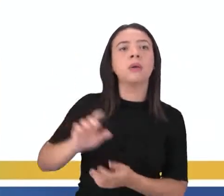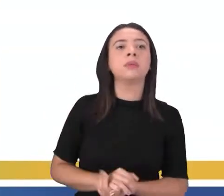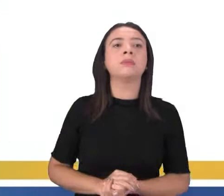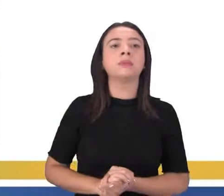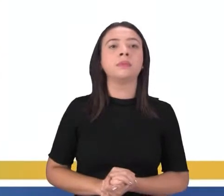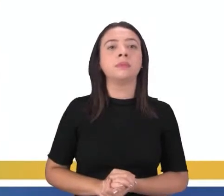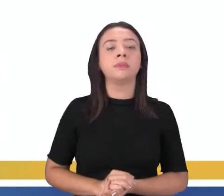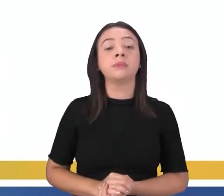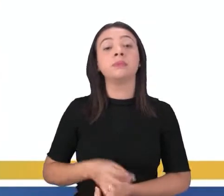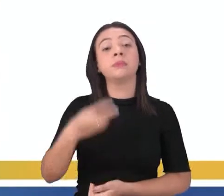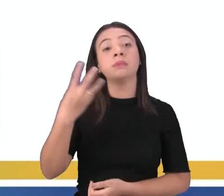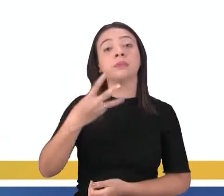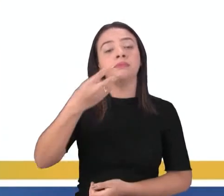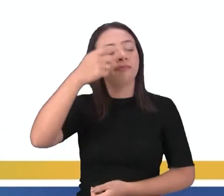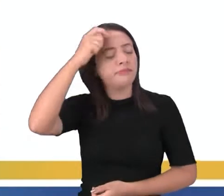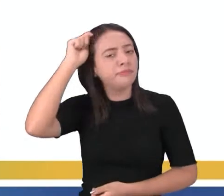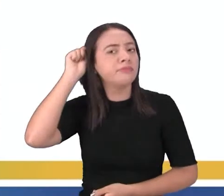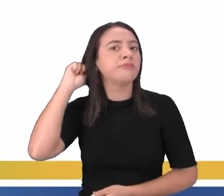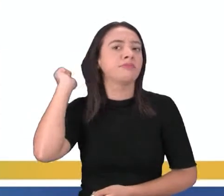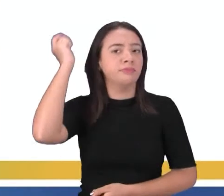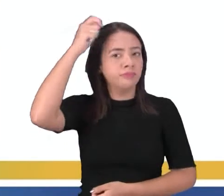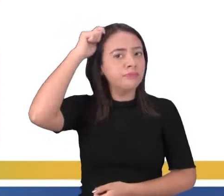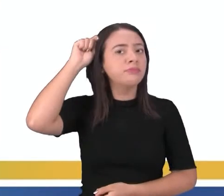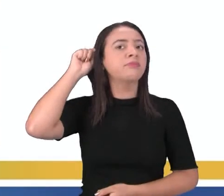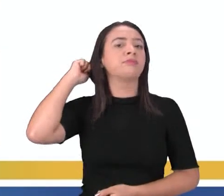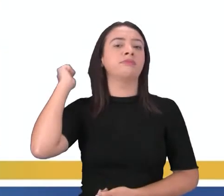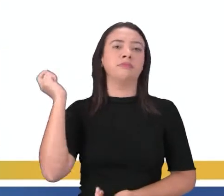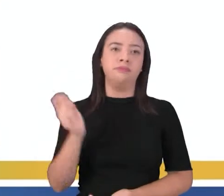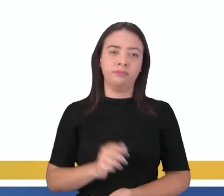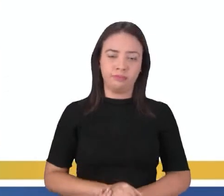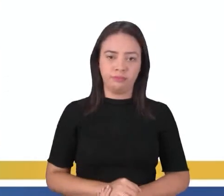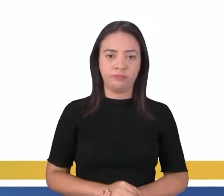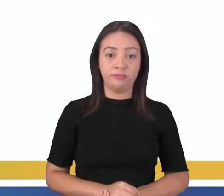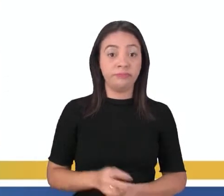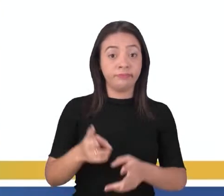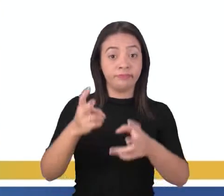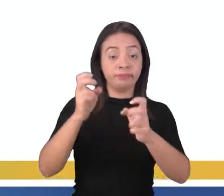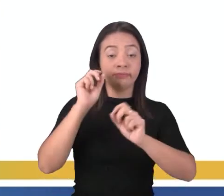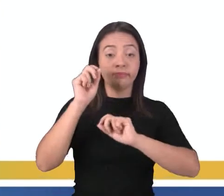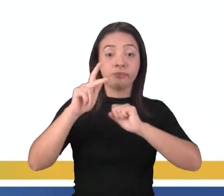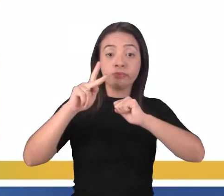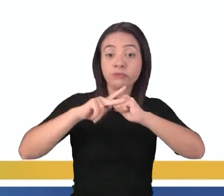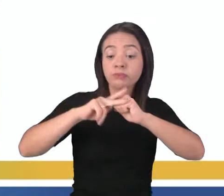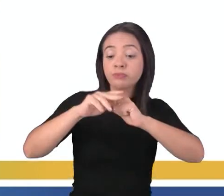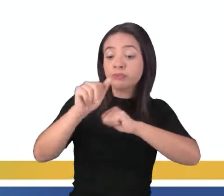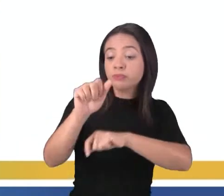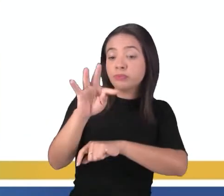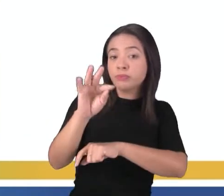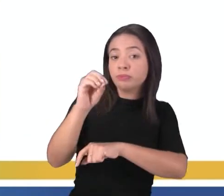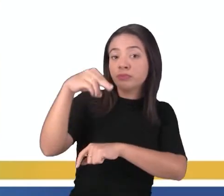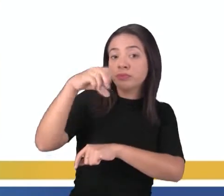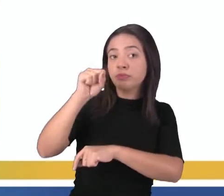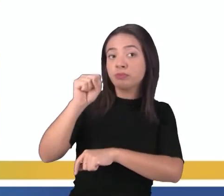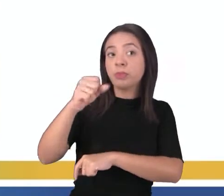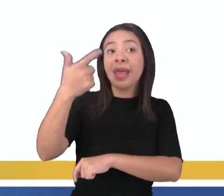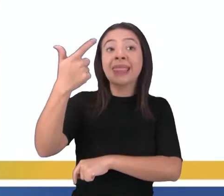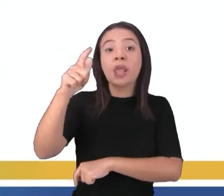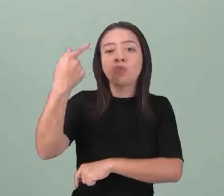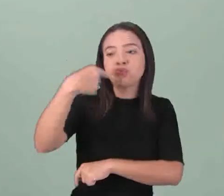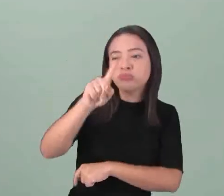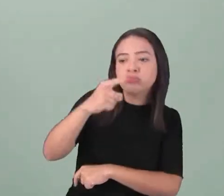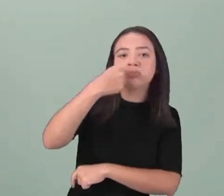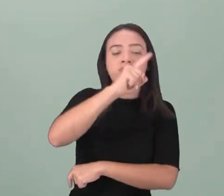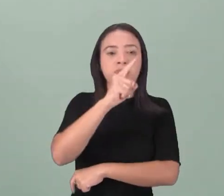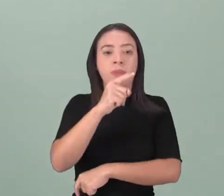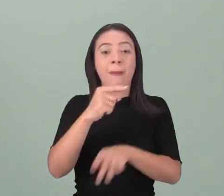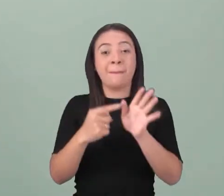o terceiro. Penteei-me. Tá? Então entendam assim que os pronomes átonos, eles não vão ter essa acentuação para dar a